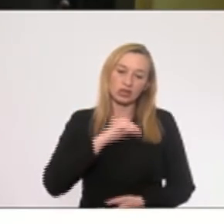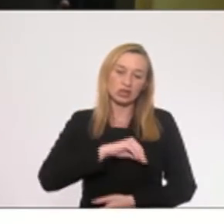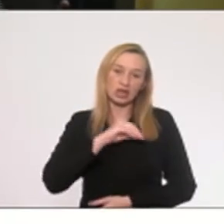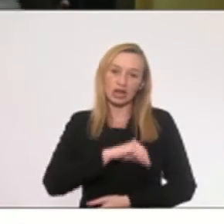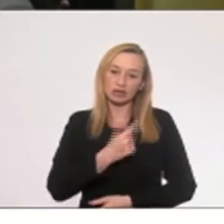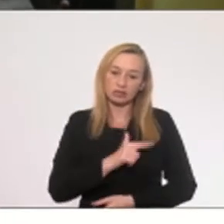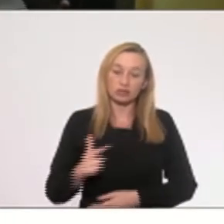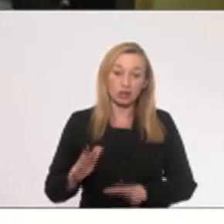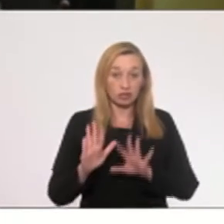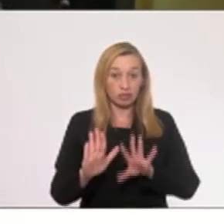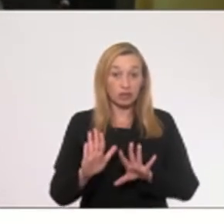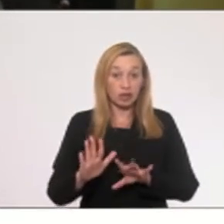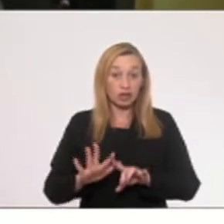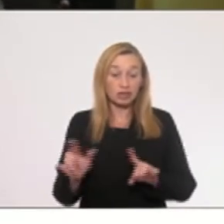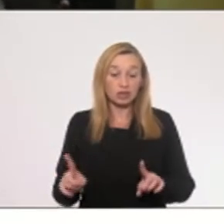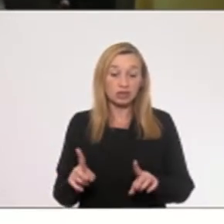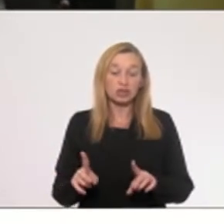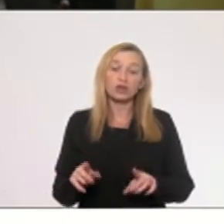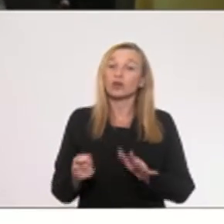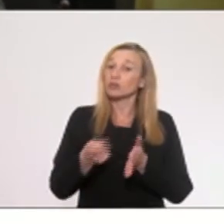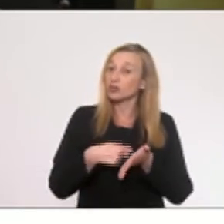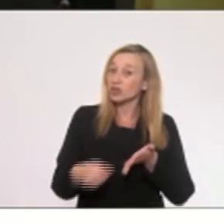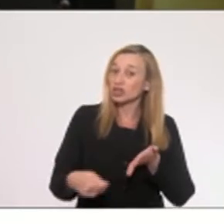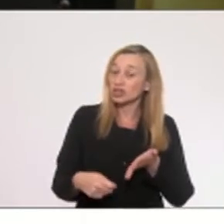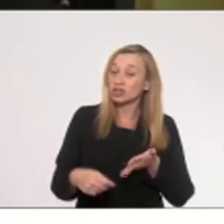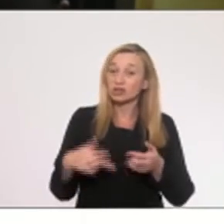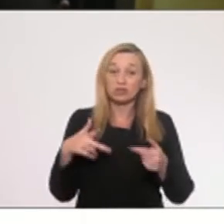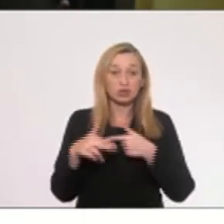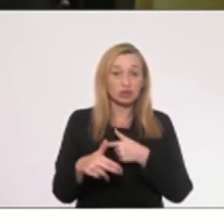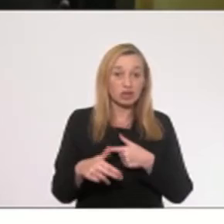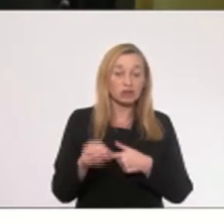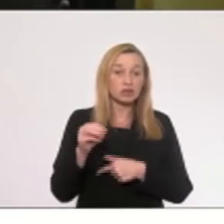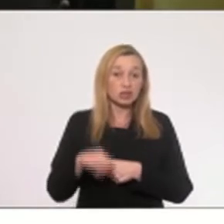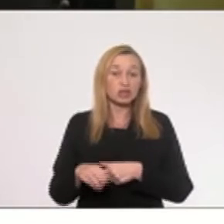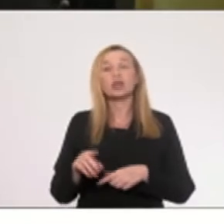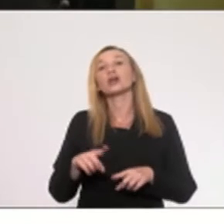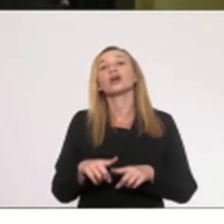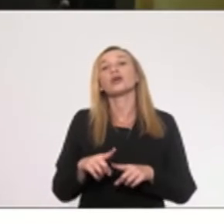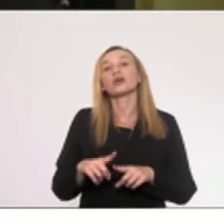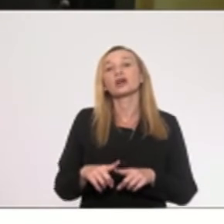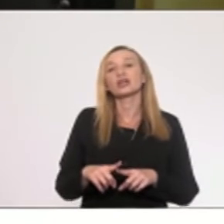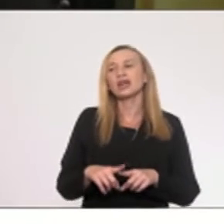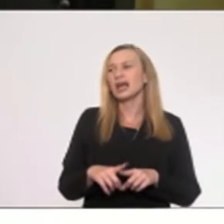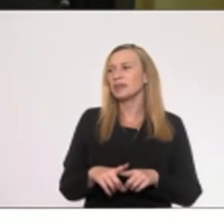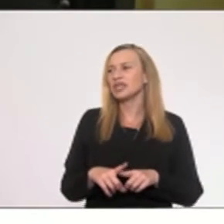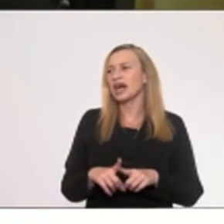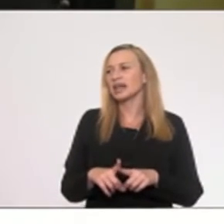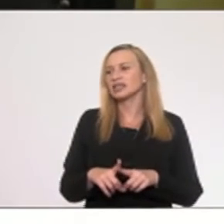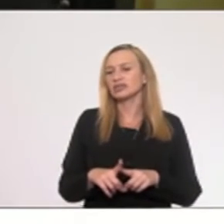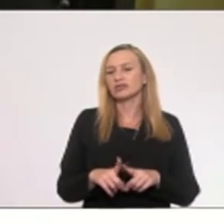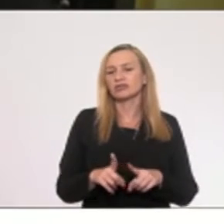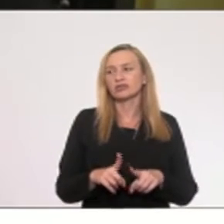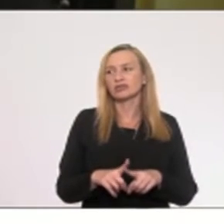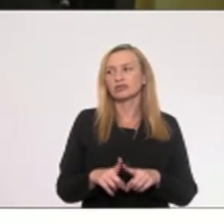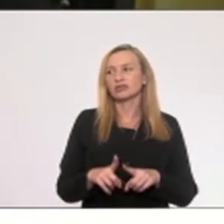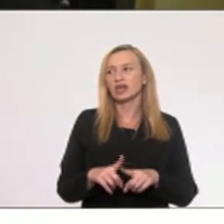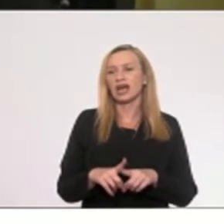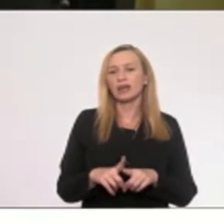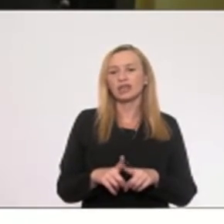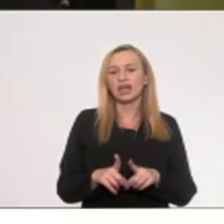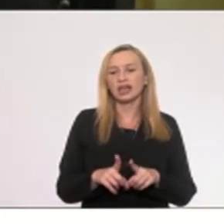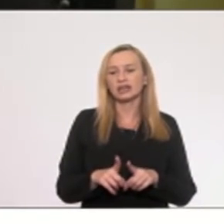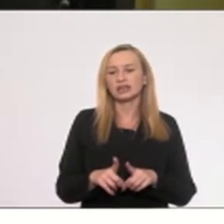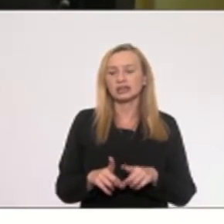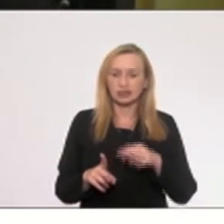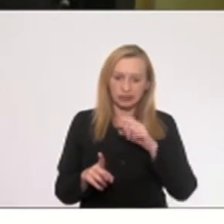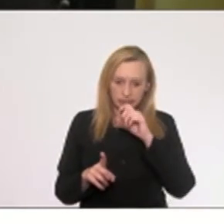ela é prejudicial ao servidor público. Porque, num caso de calamidade lá na frente, o Estado tentando fazer ali das